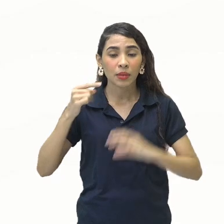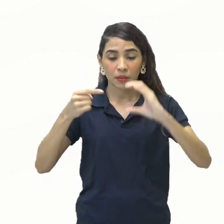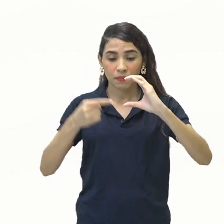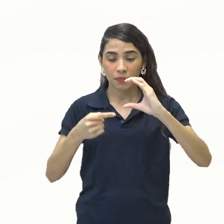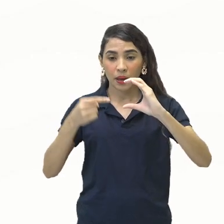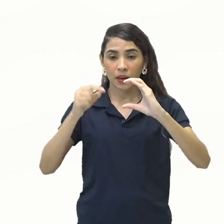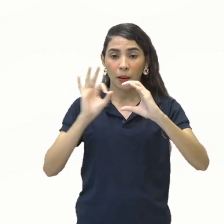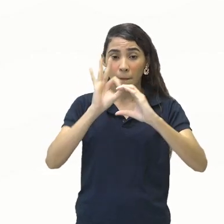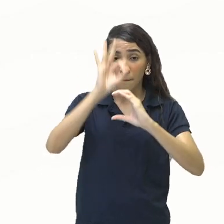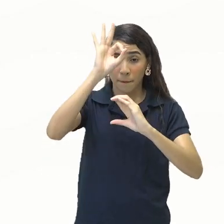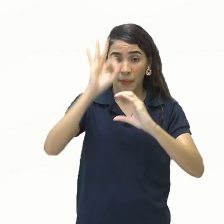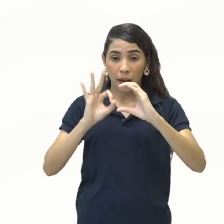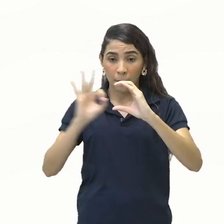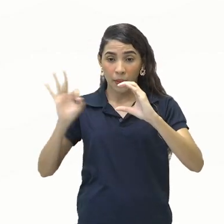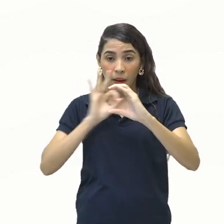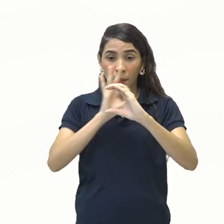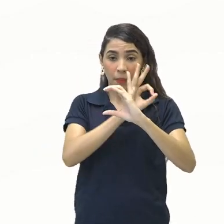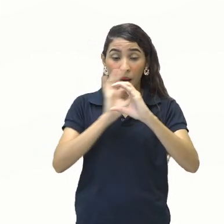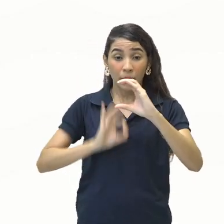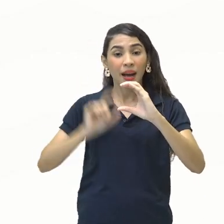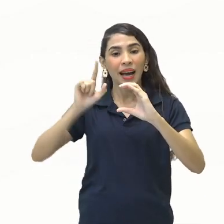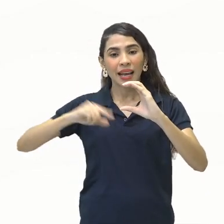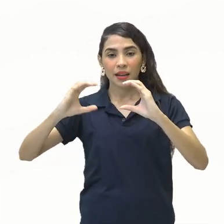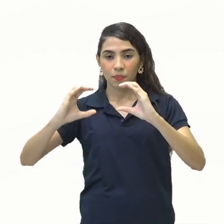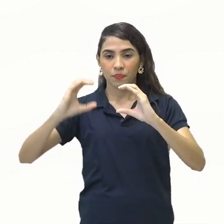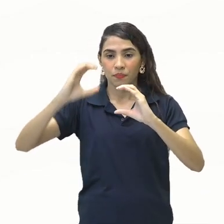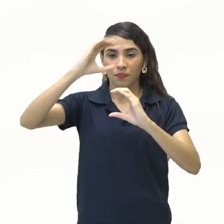carbono. Então, nós teremos isso aqui, ó.